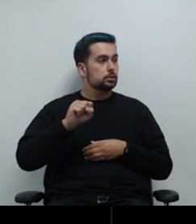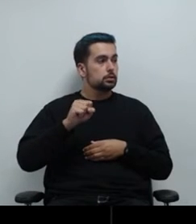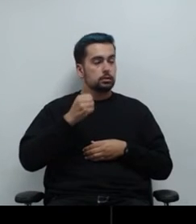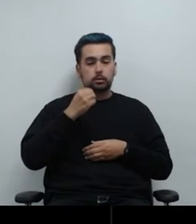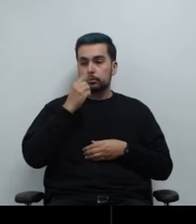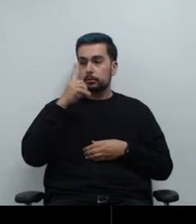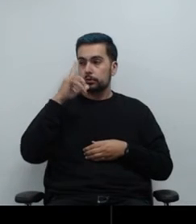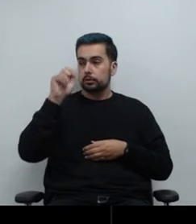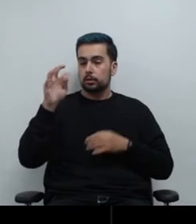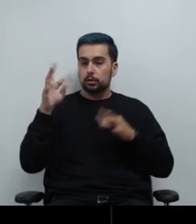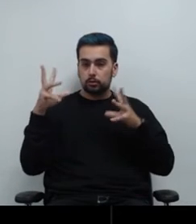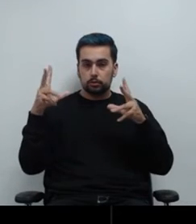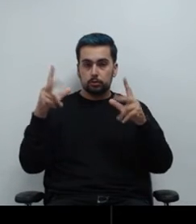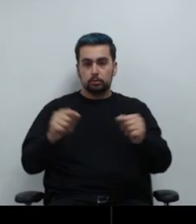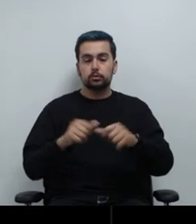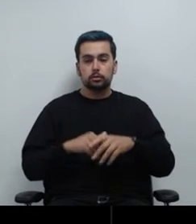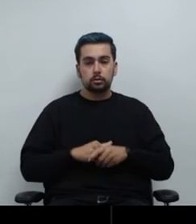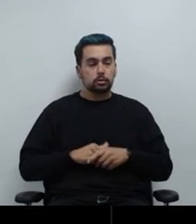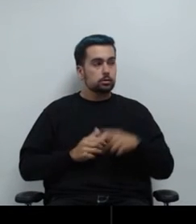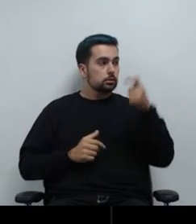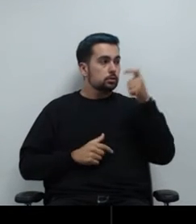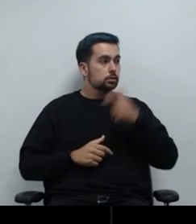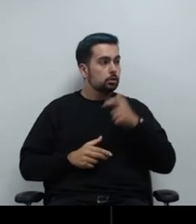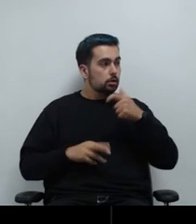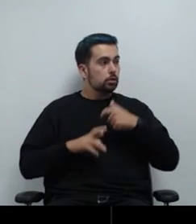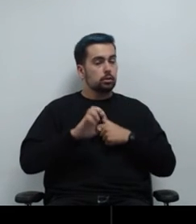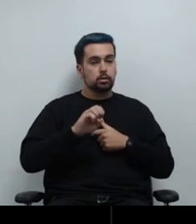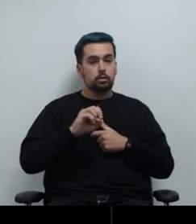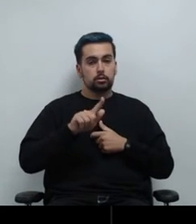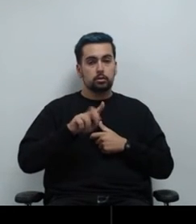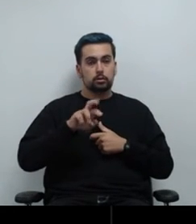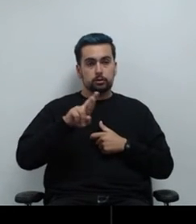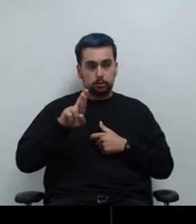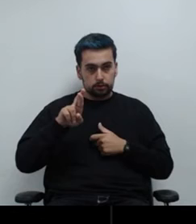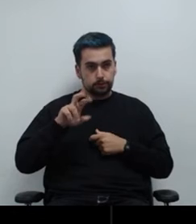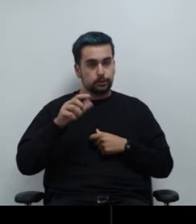todas e todes. Eu sou Rodinei Jericó, estou